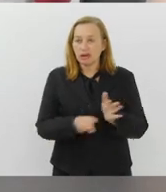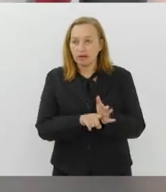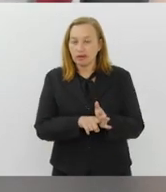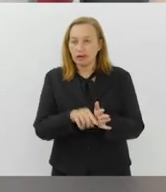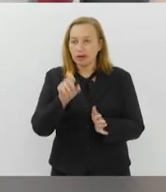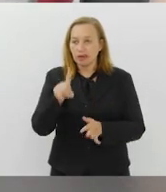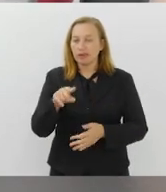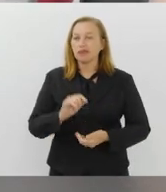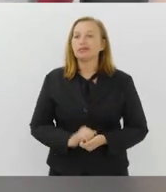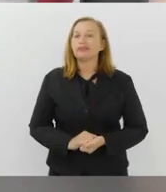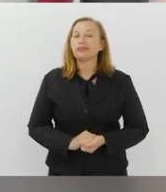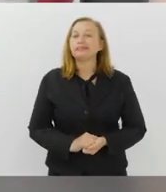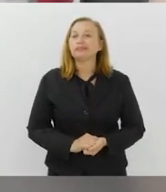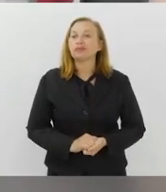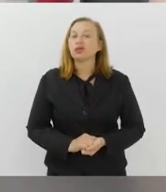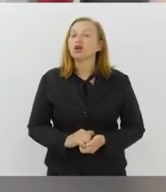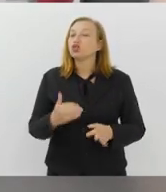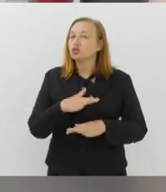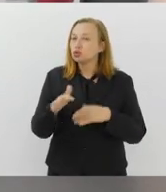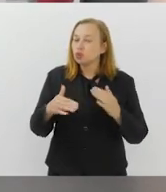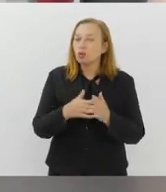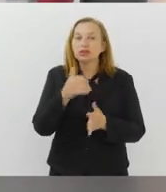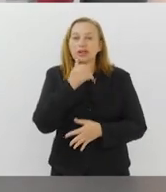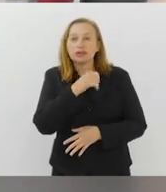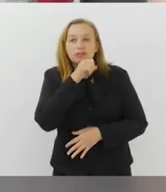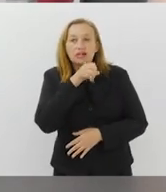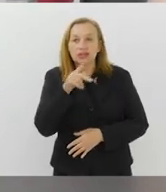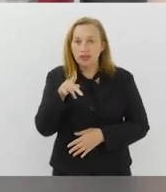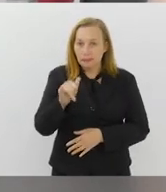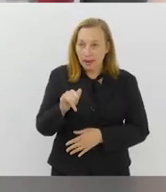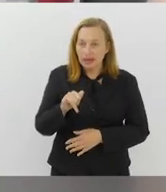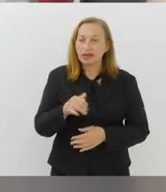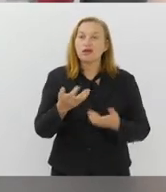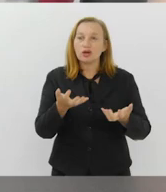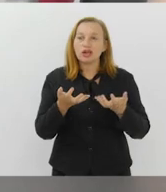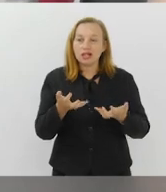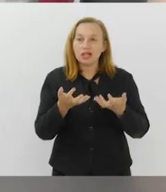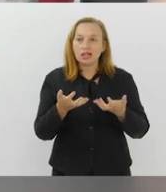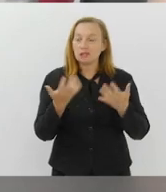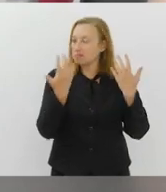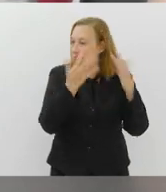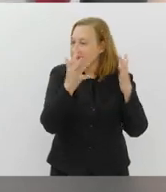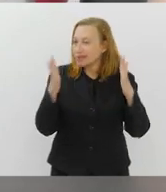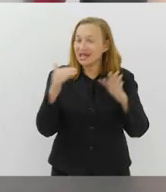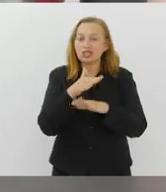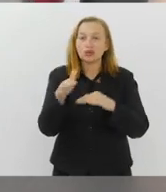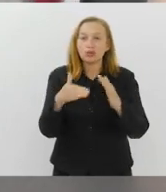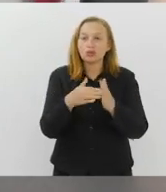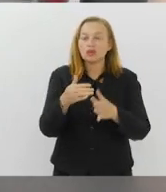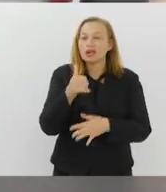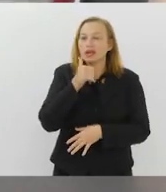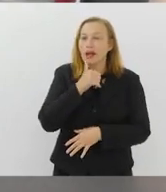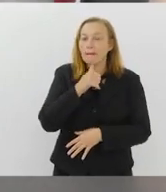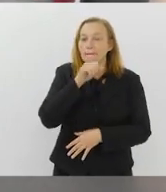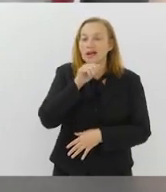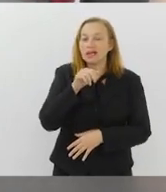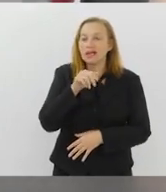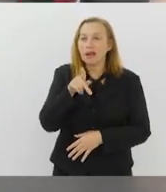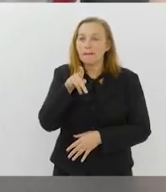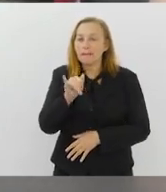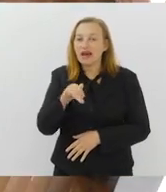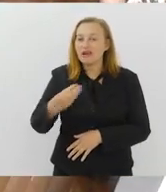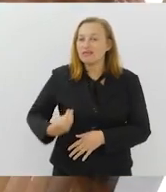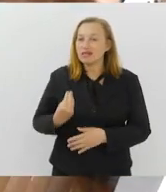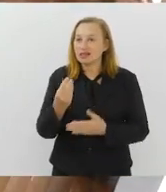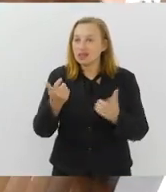Dai. Não só você, mas todas as mães e pais atípicos. Aliás, eu queria uma salva de palmas para essas mães e pais que estão aqui, porque são